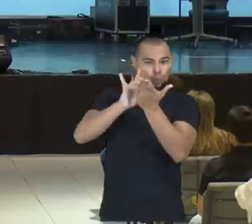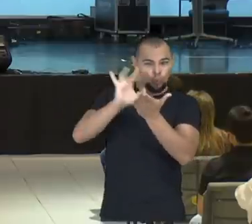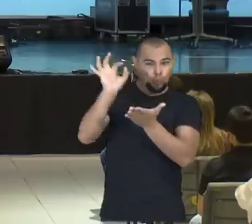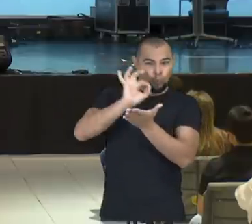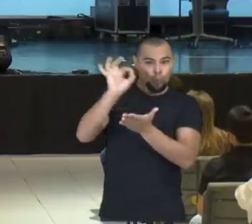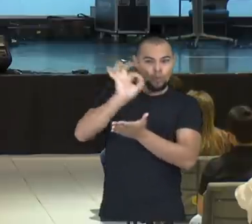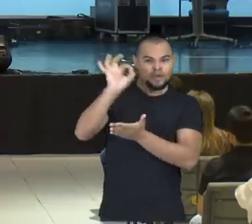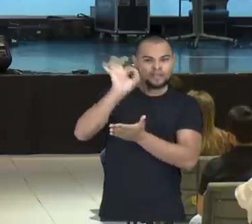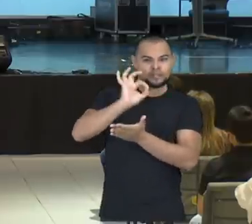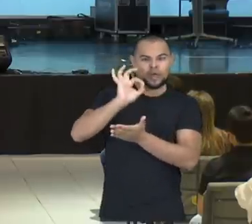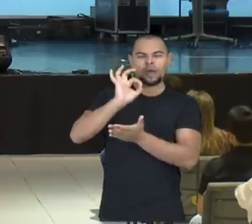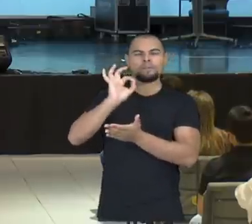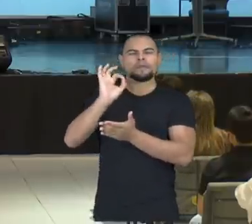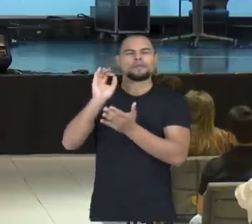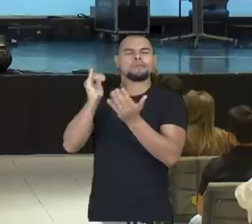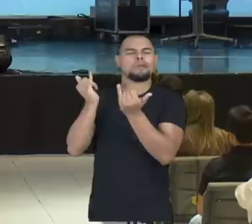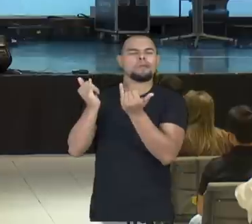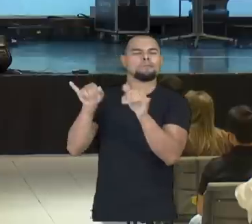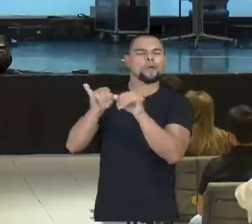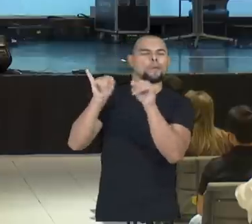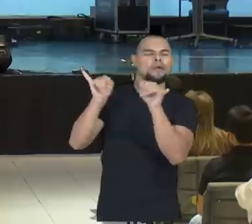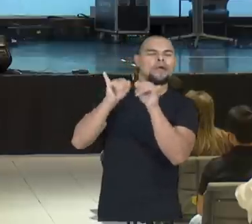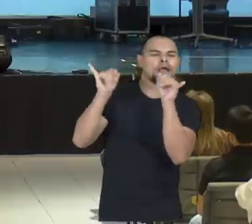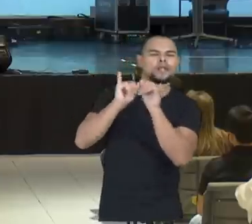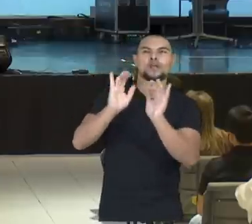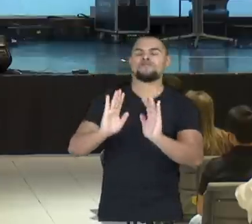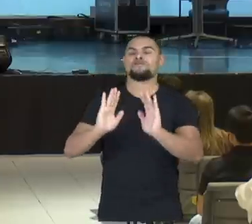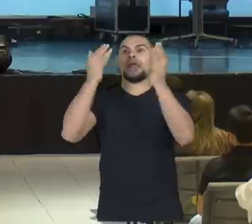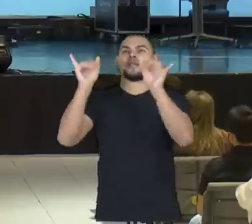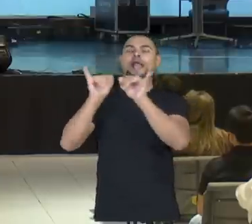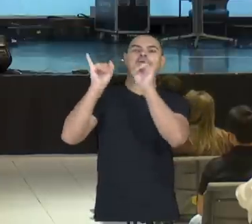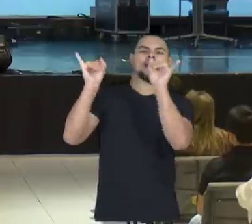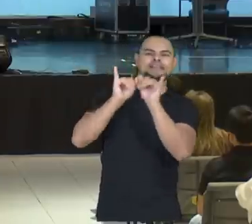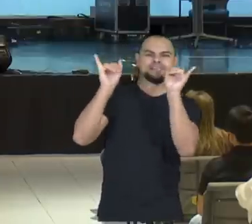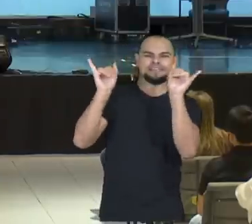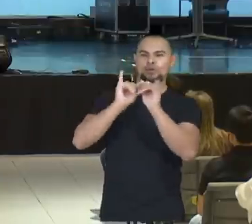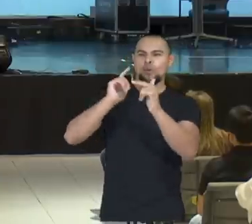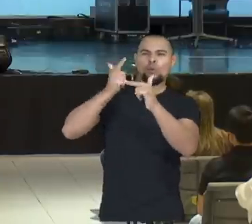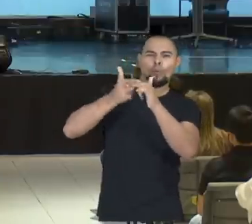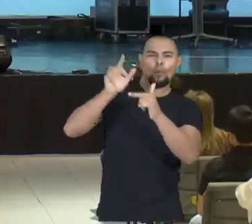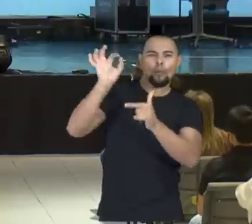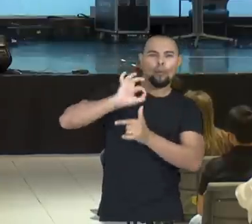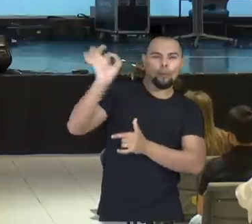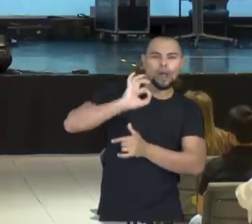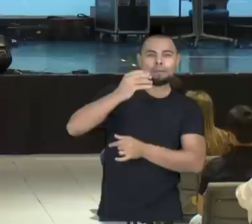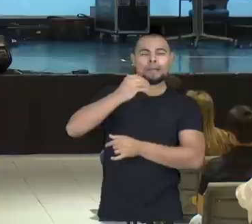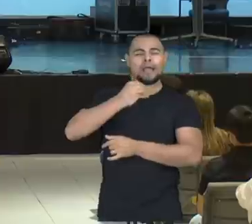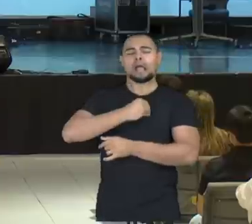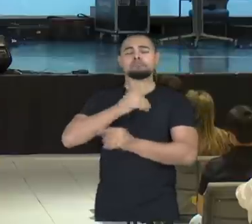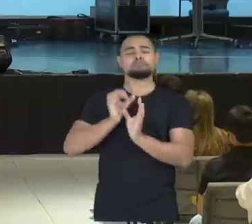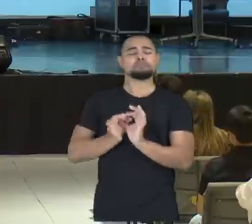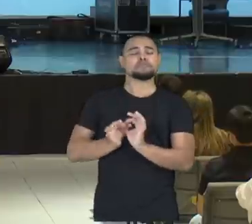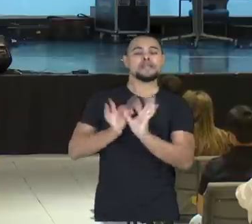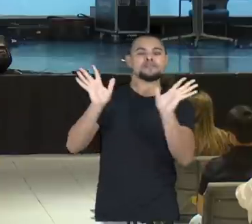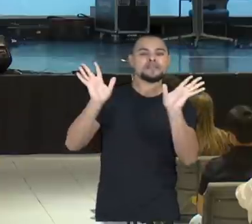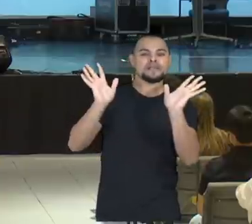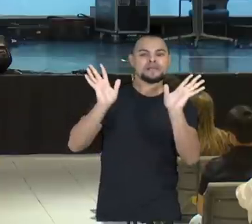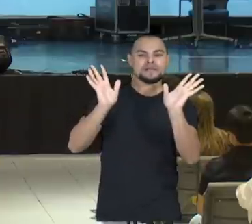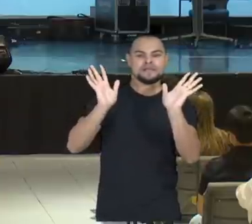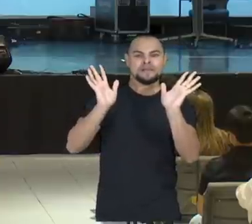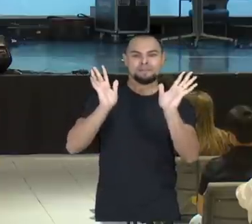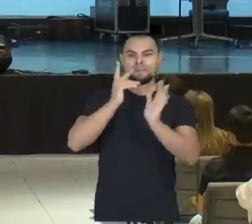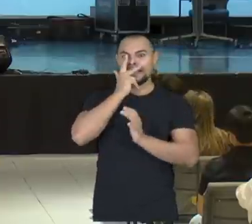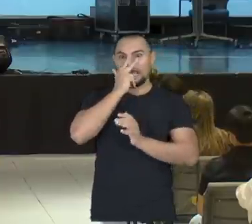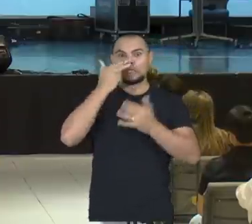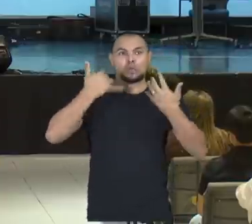que é só lero-lero, gueri-gueri, festa, não tem exortação, não existe pecado, porque parece que virou um bicho que a gente não pode